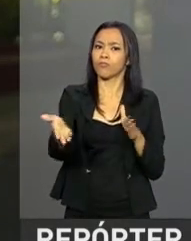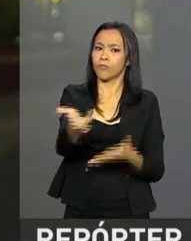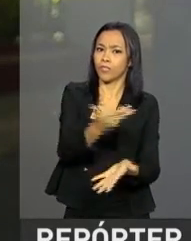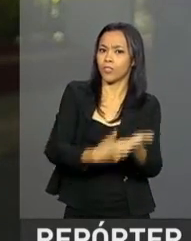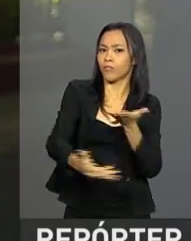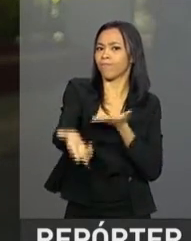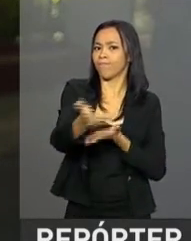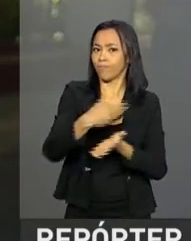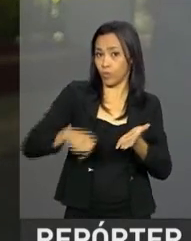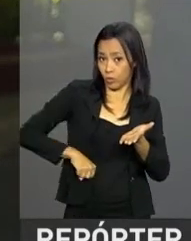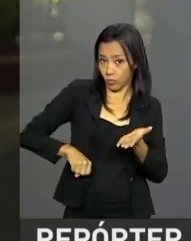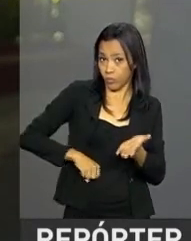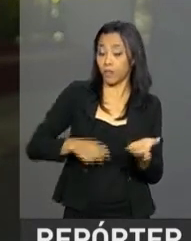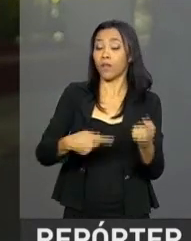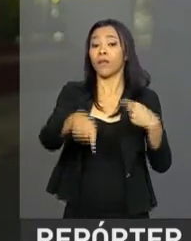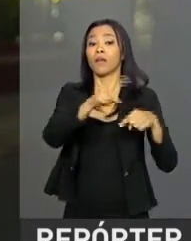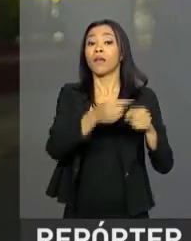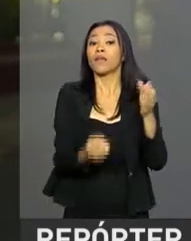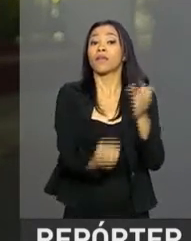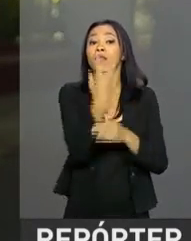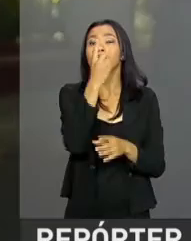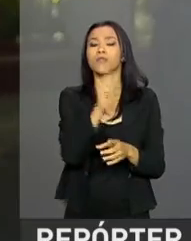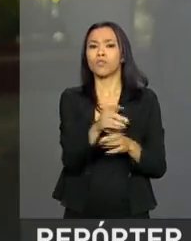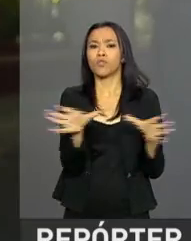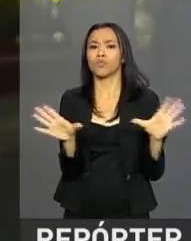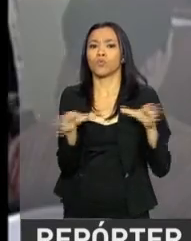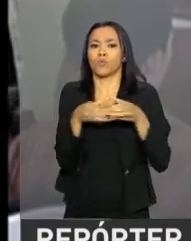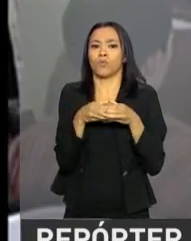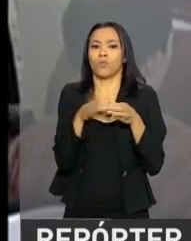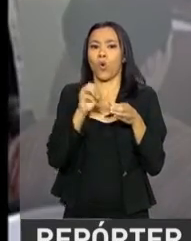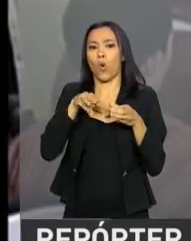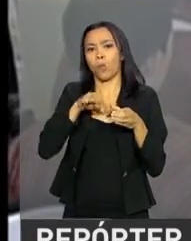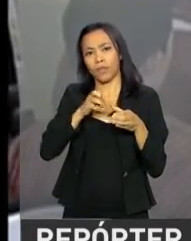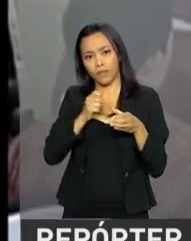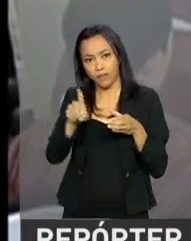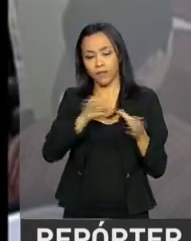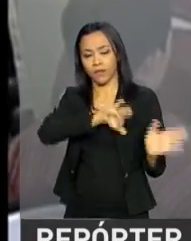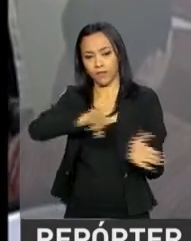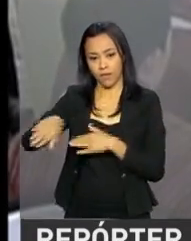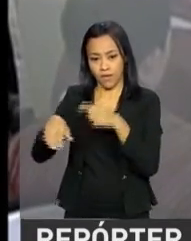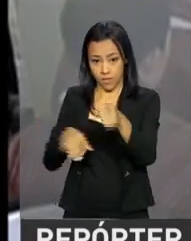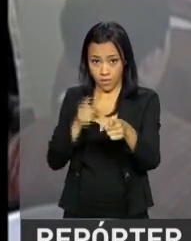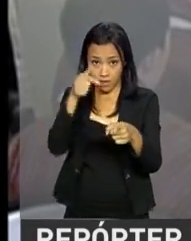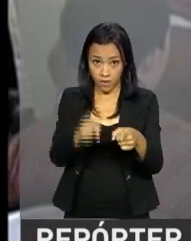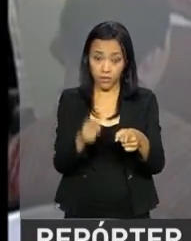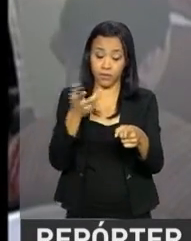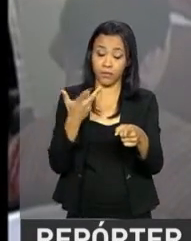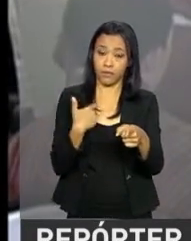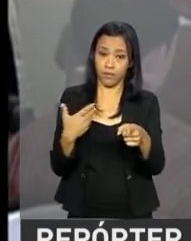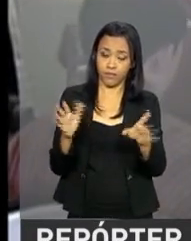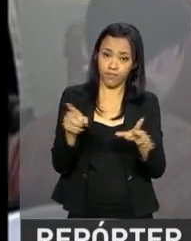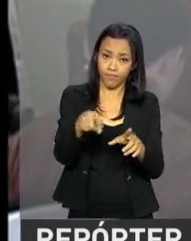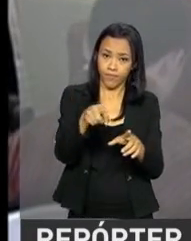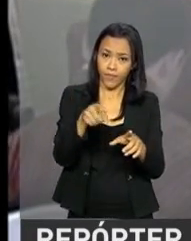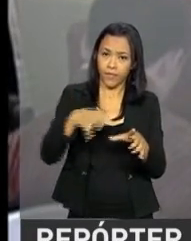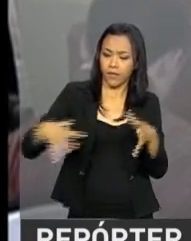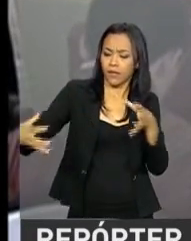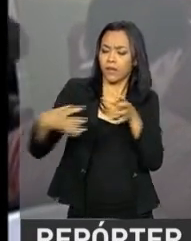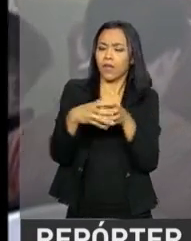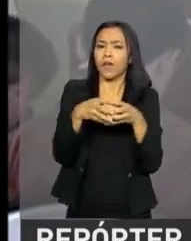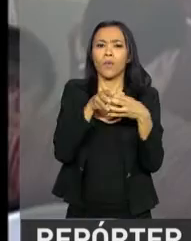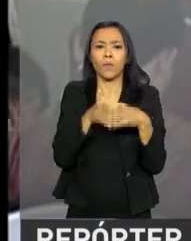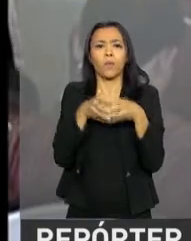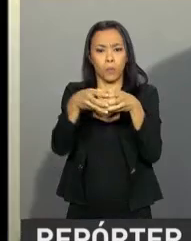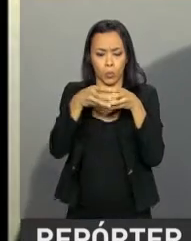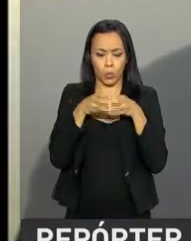academias diplomáticas e a criação de um comitê aduaneiro. Em cúpula ampliada do BRICS com países da iniciativa da Baía de Bengala, conhecida